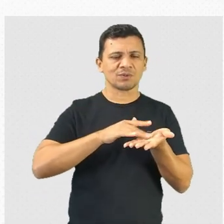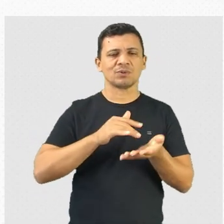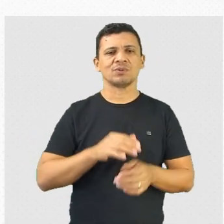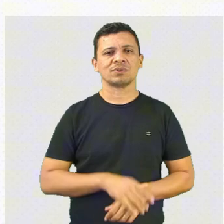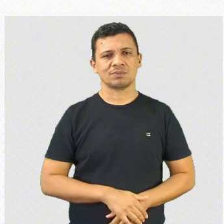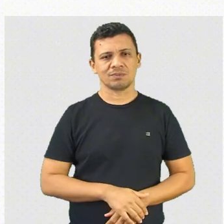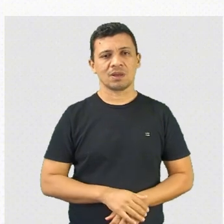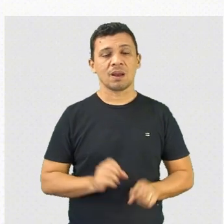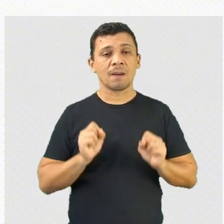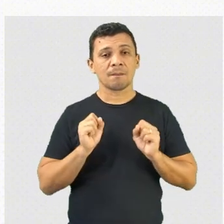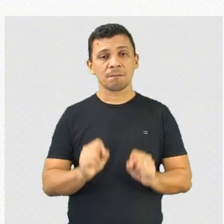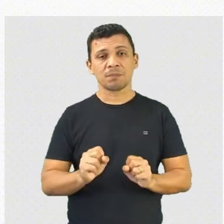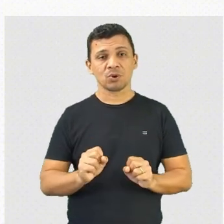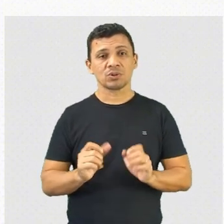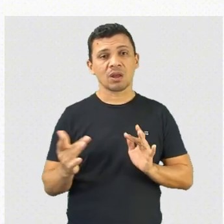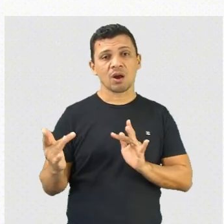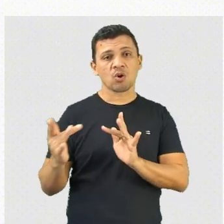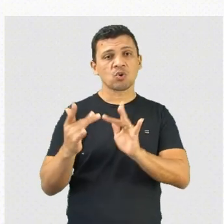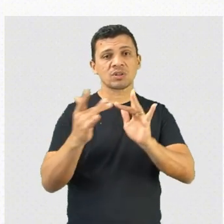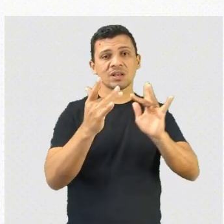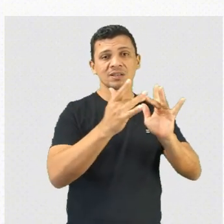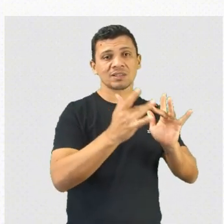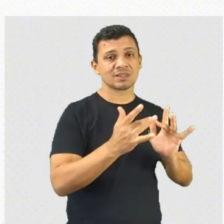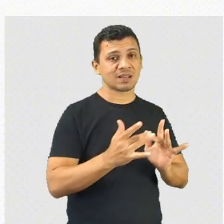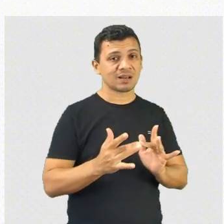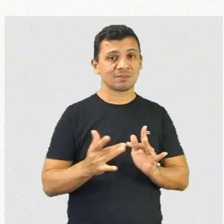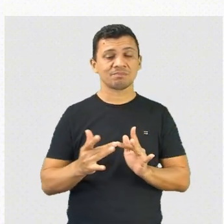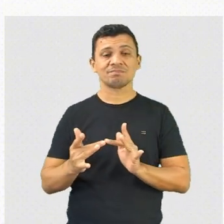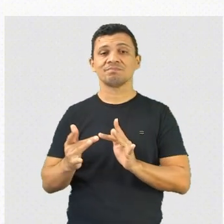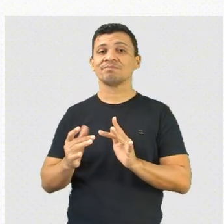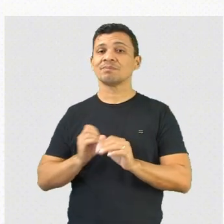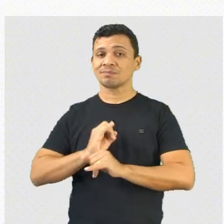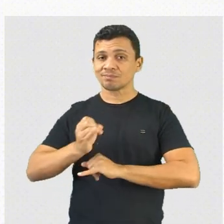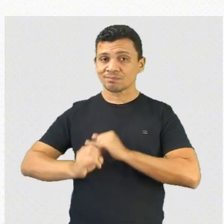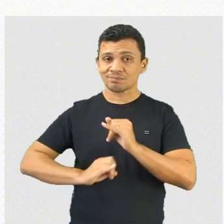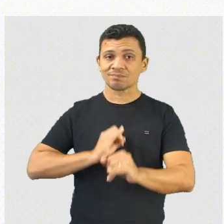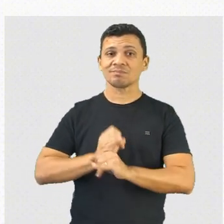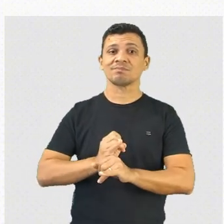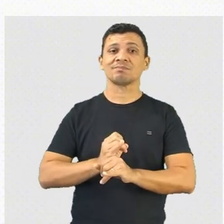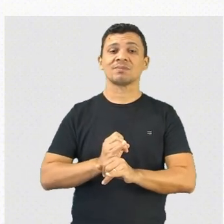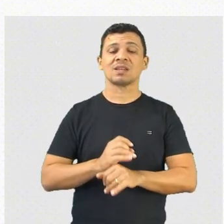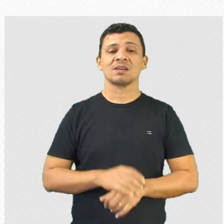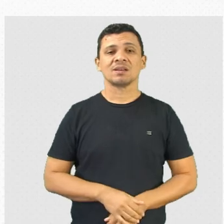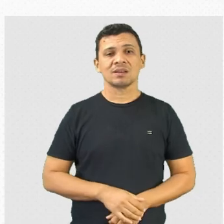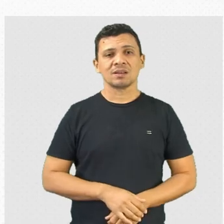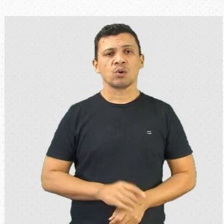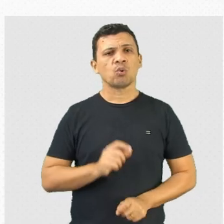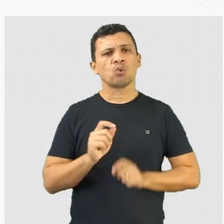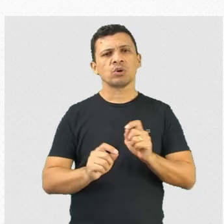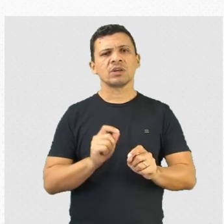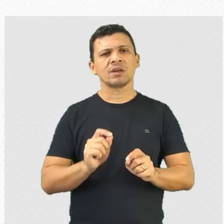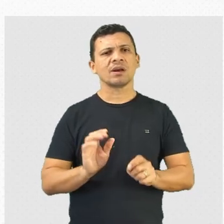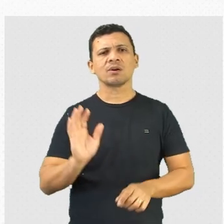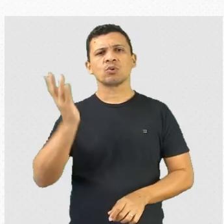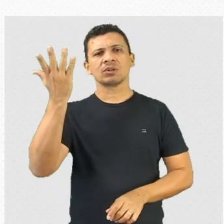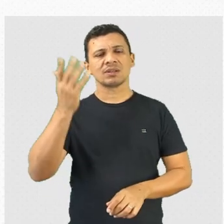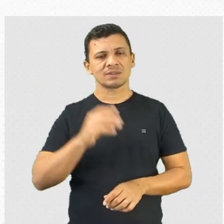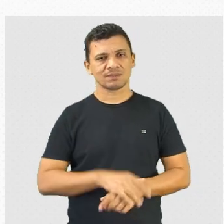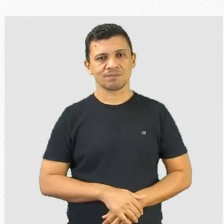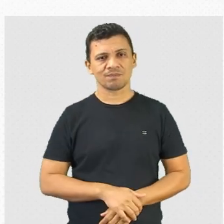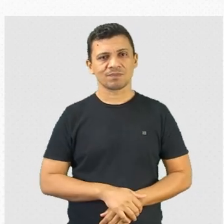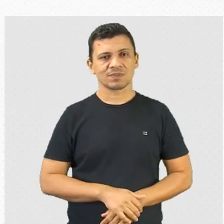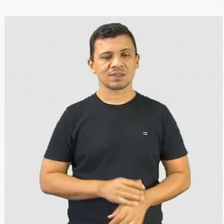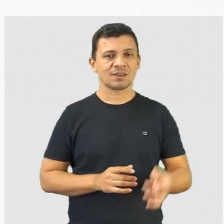que nos permitem nos conectar em redes, né? E essa permissão acaba facilitando